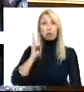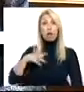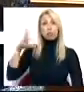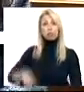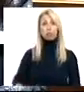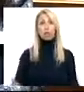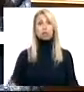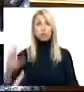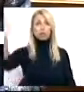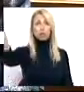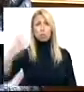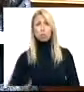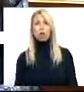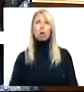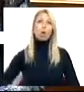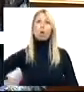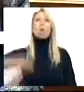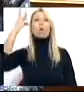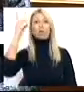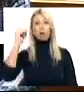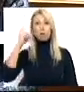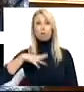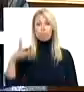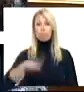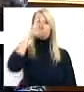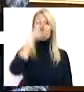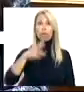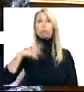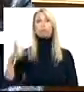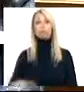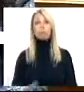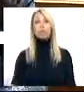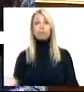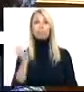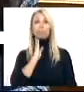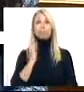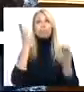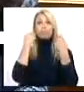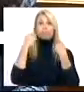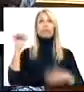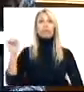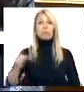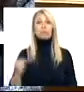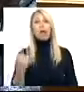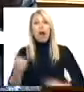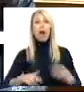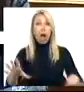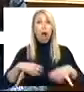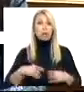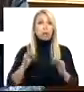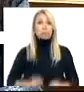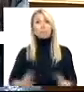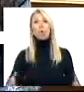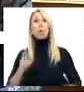quantas vezes as autoridades portuguesas e o governo português muitas vezes se submete de facto, quantas vezes de livre vontade, àquilo